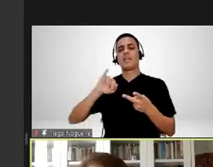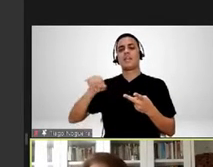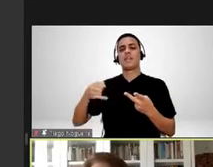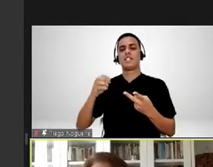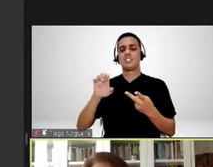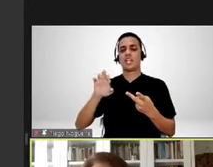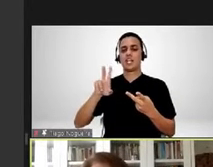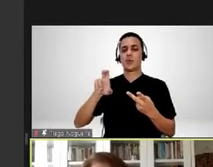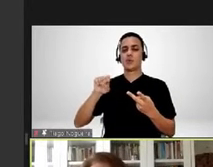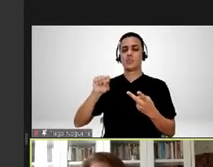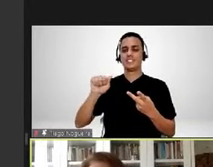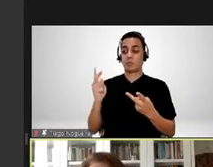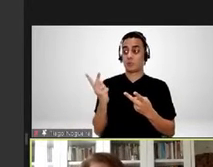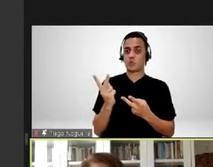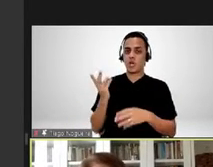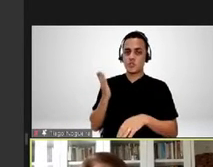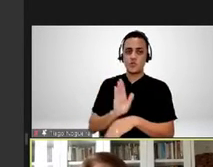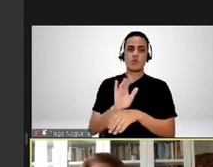Artes. Rafael, em